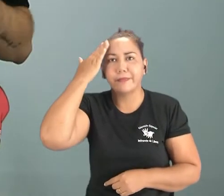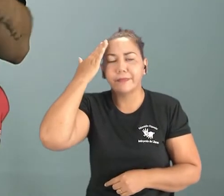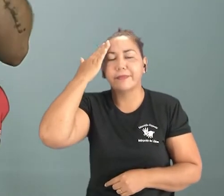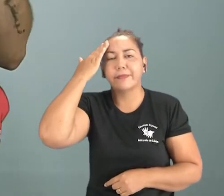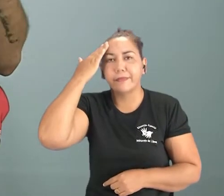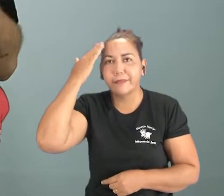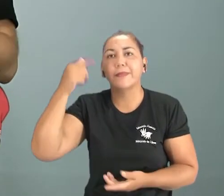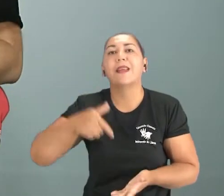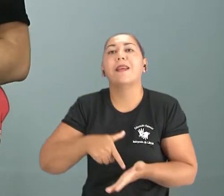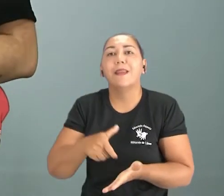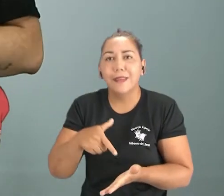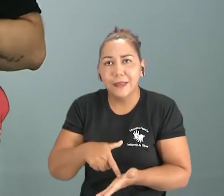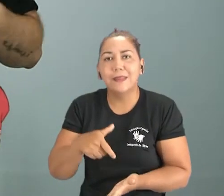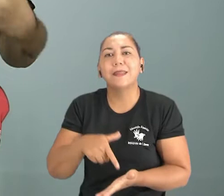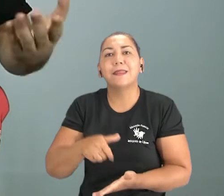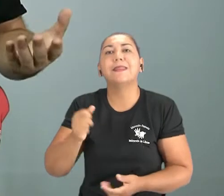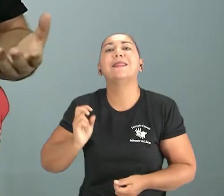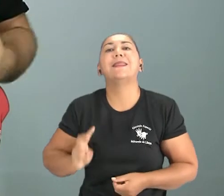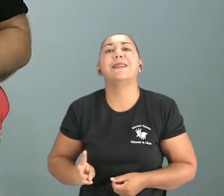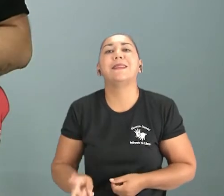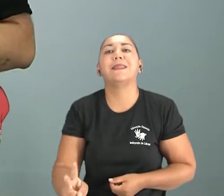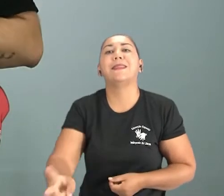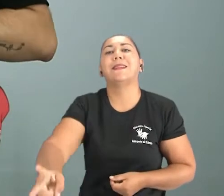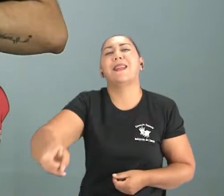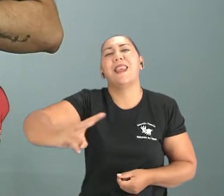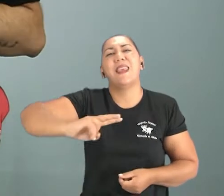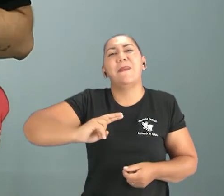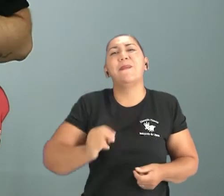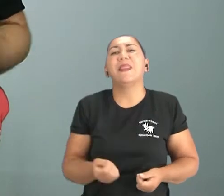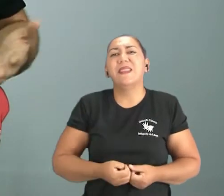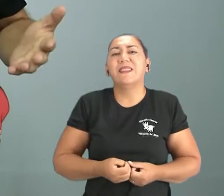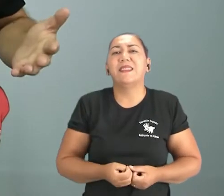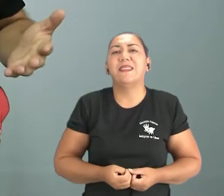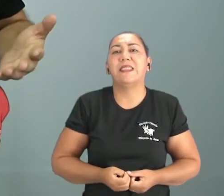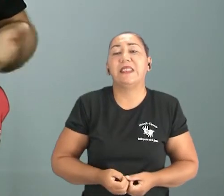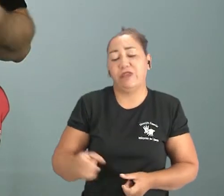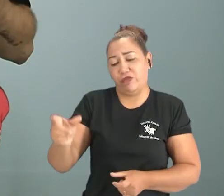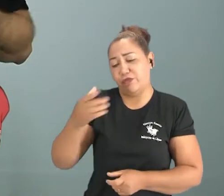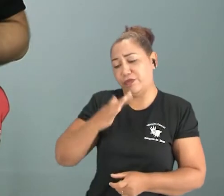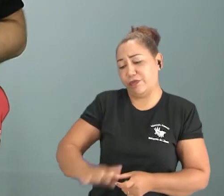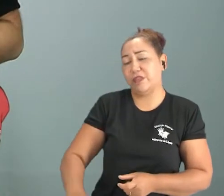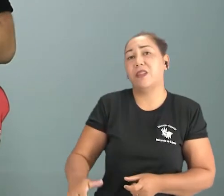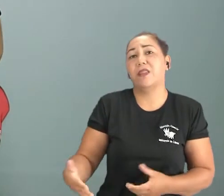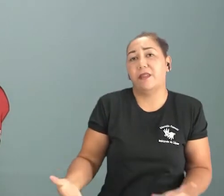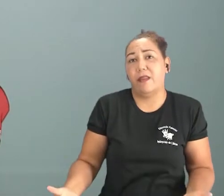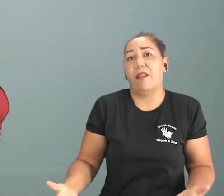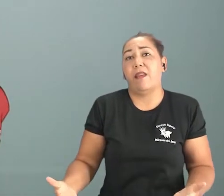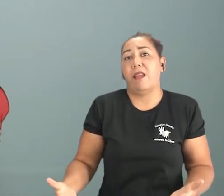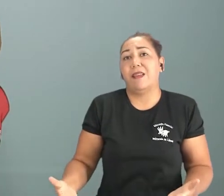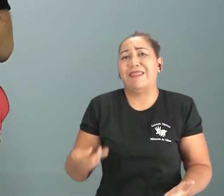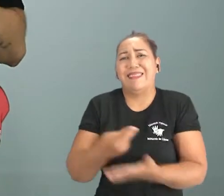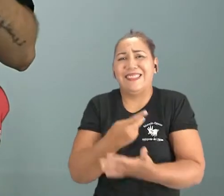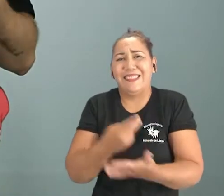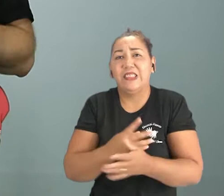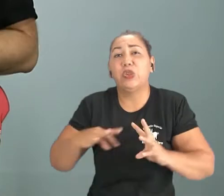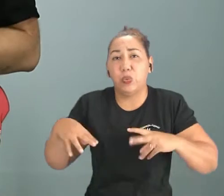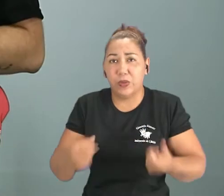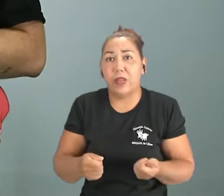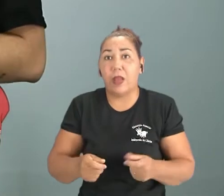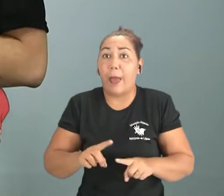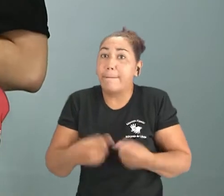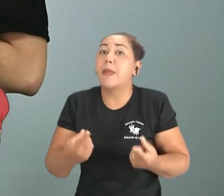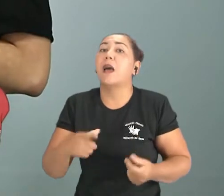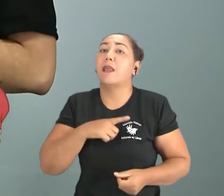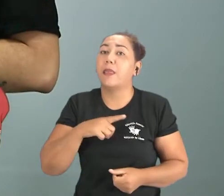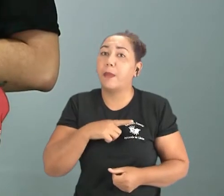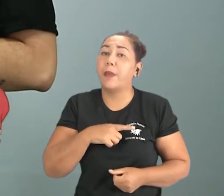sempre como aquela criatura medonha naquela criatura que faz tudo errado ele tem o principal ele tem um